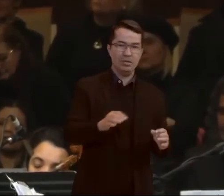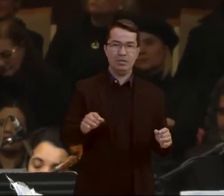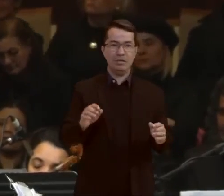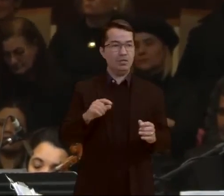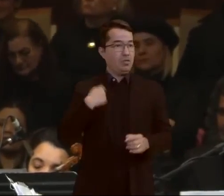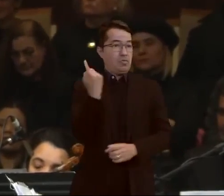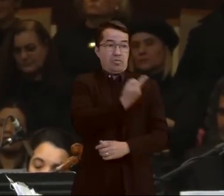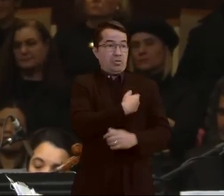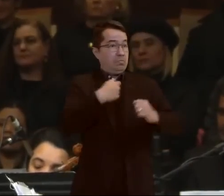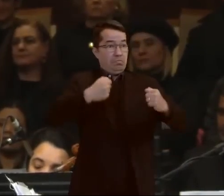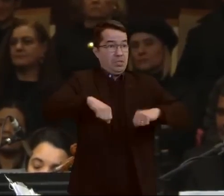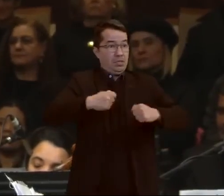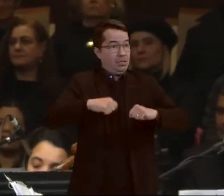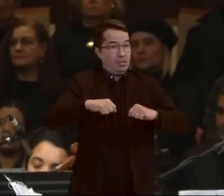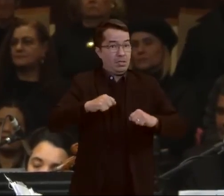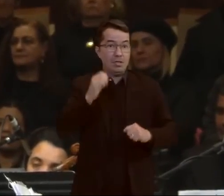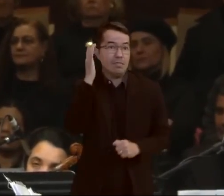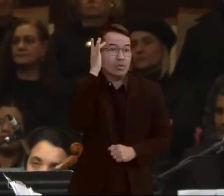ser maduro.